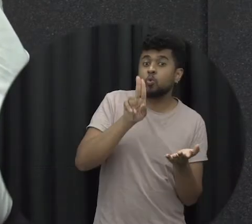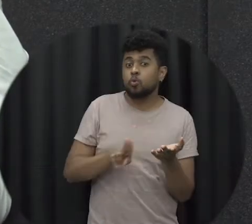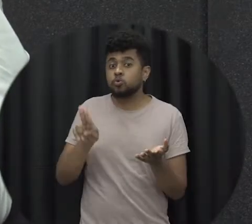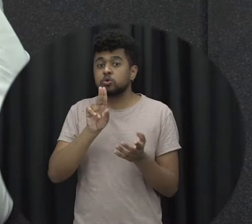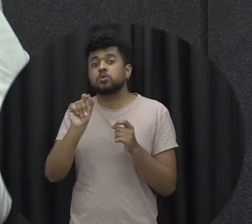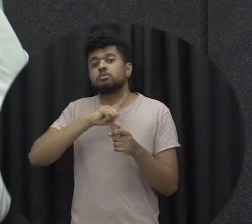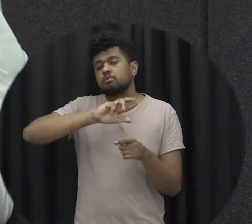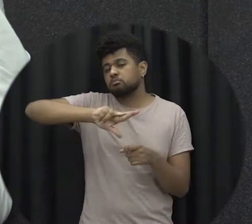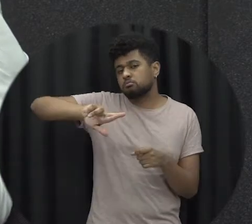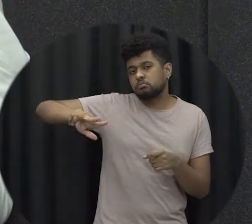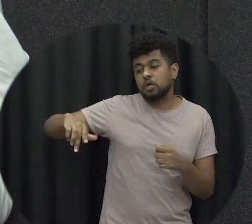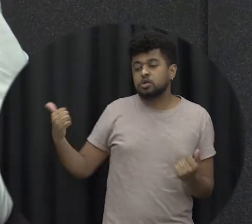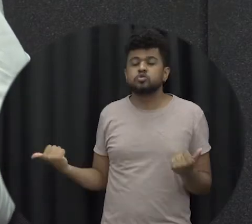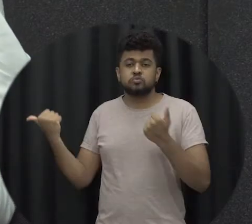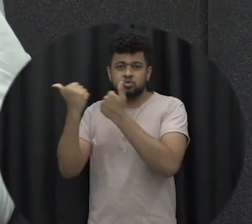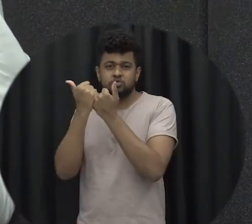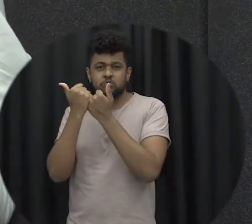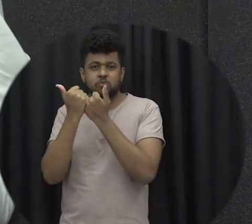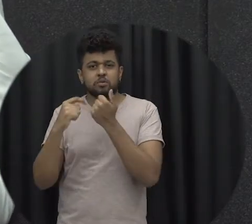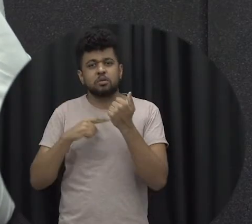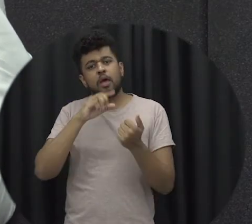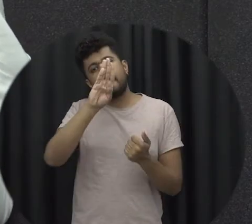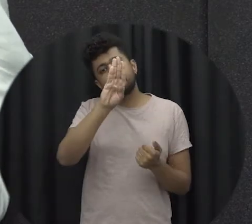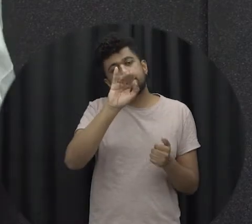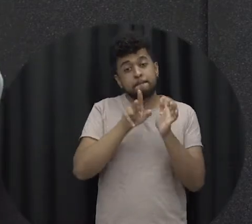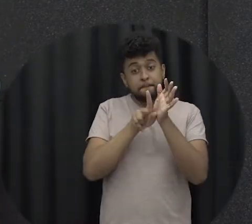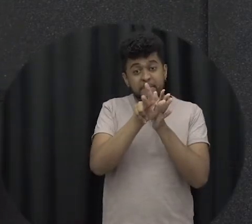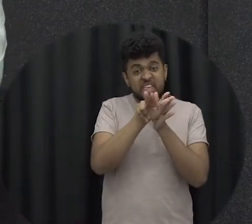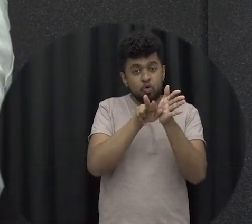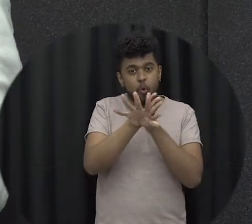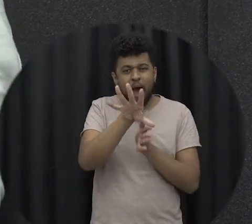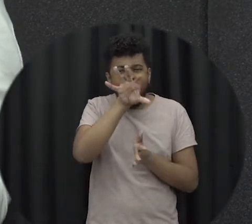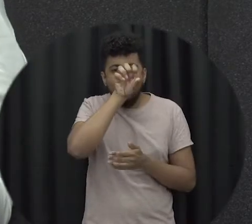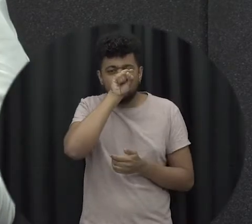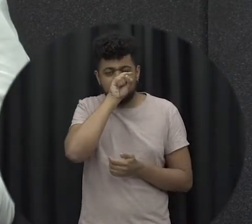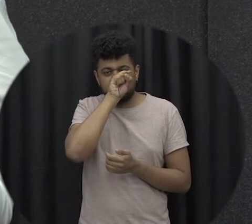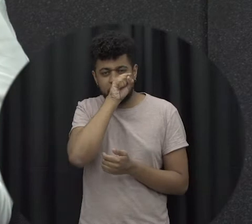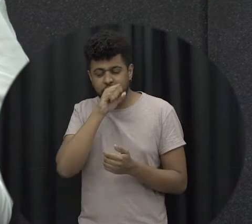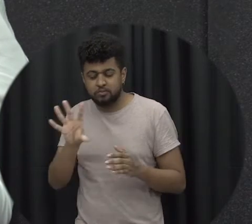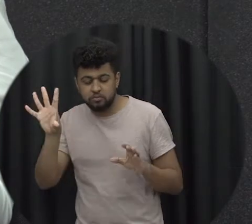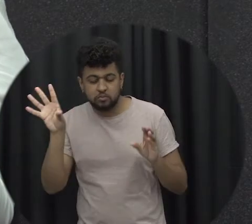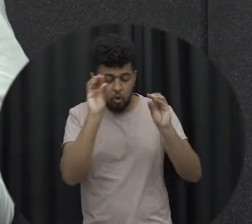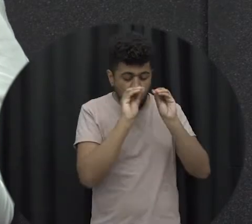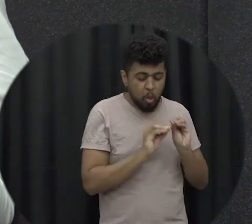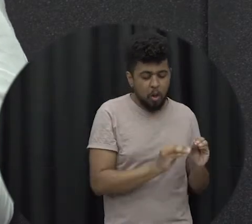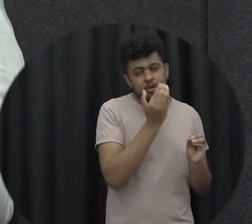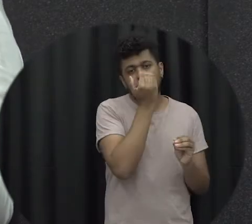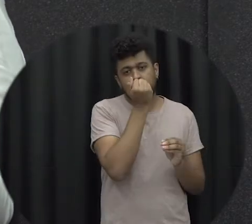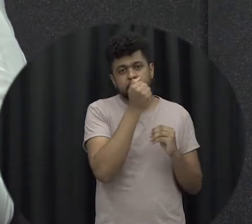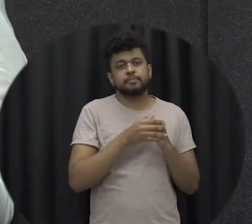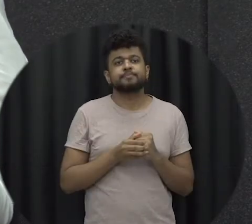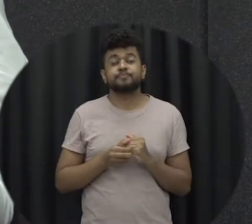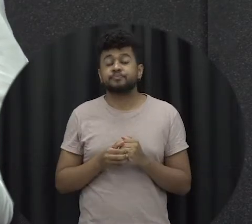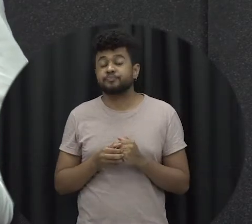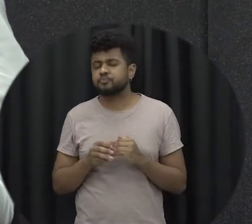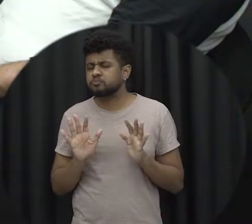tem alguns casos que substitui pelos esses bioaromas. Então, produz o fungo, extrai o aroma e coloca no alimento, assim. Professora, você